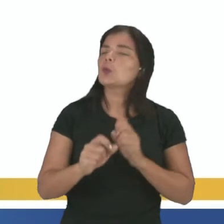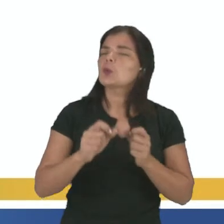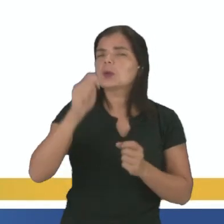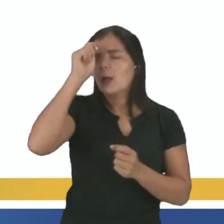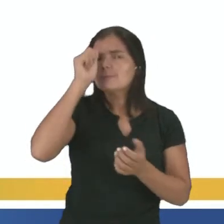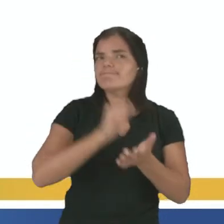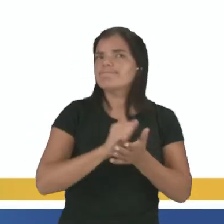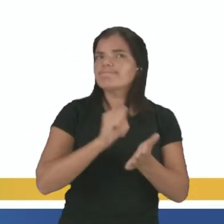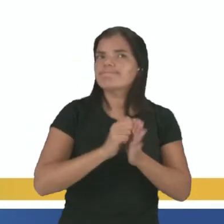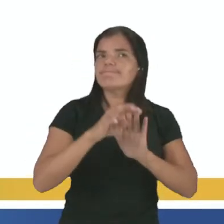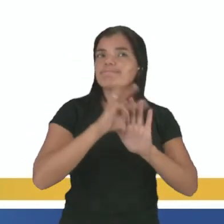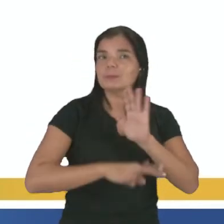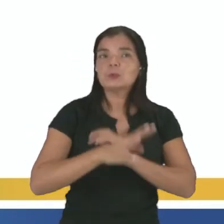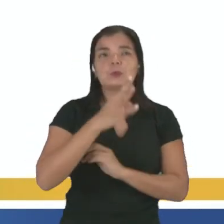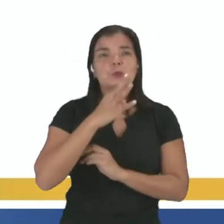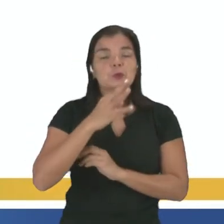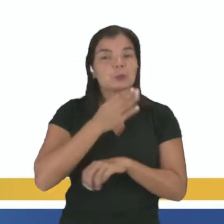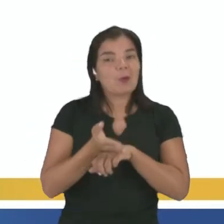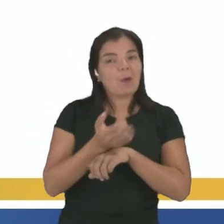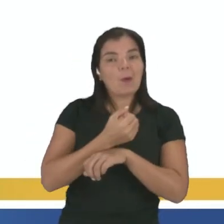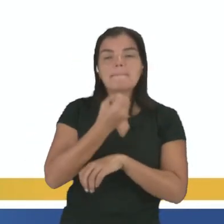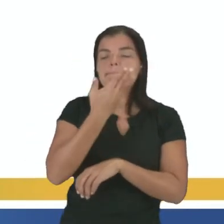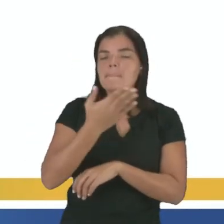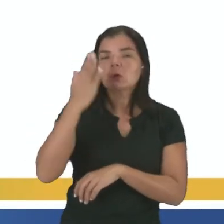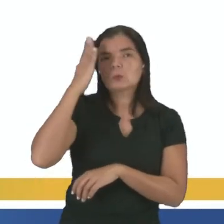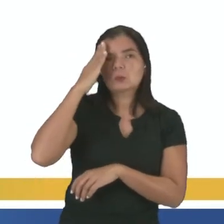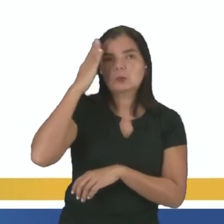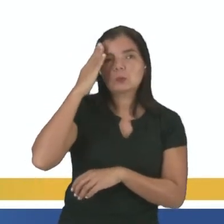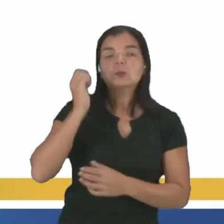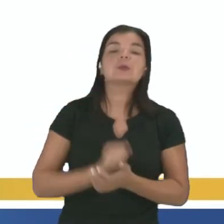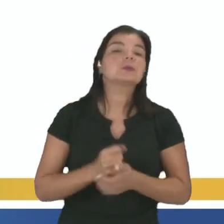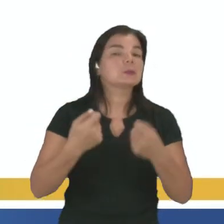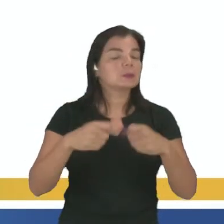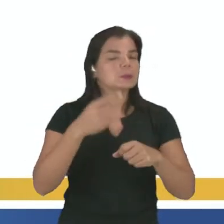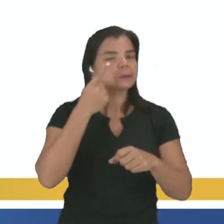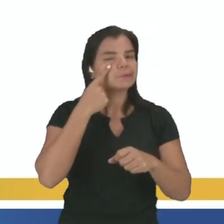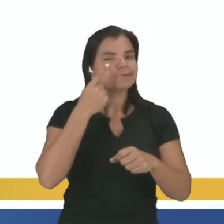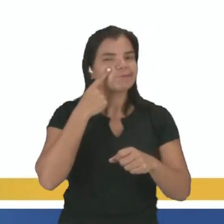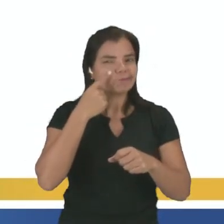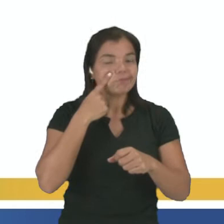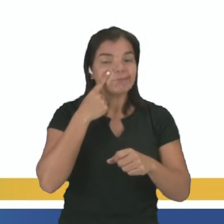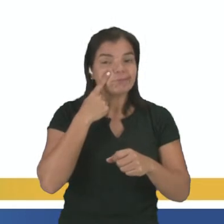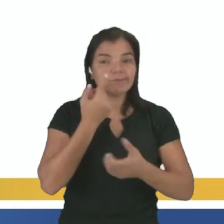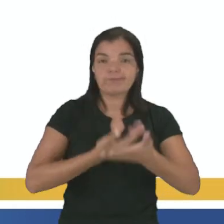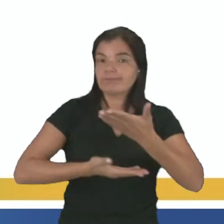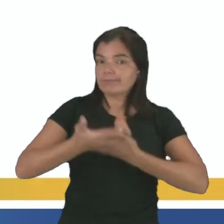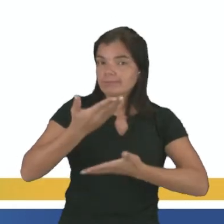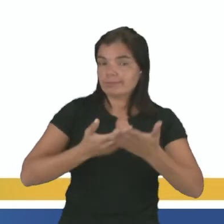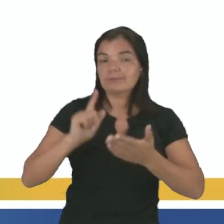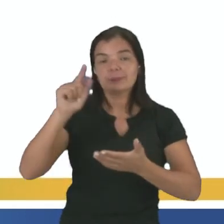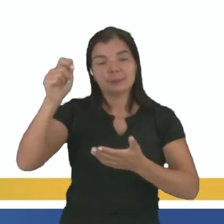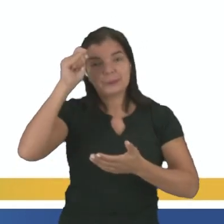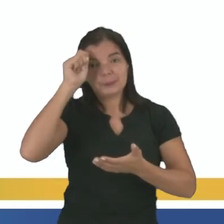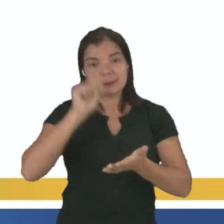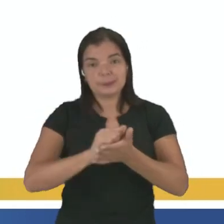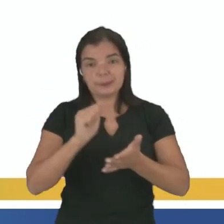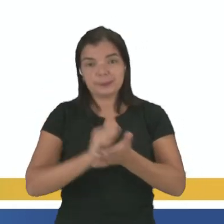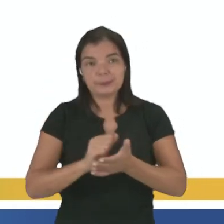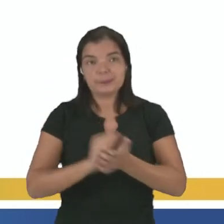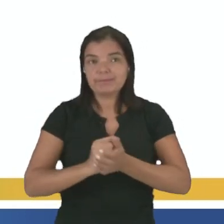obra traz de conhecimentos prévios para um bom entendimento, então a gente vai lá na correlação com outros autores e